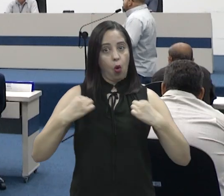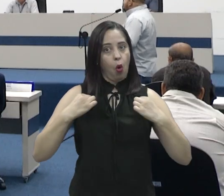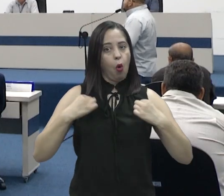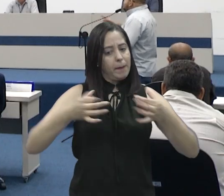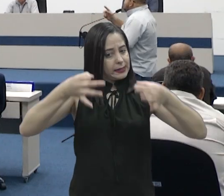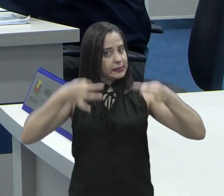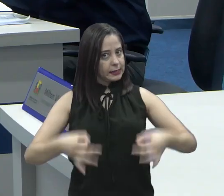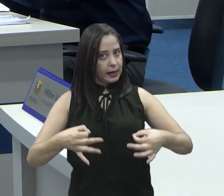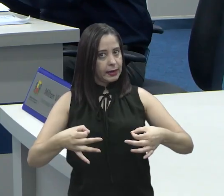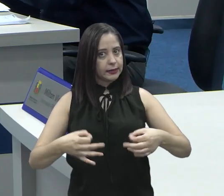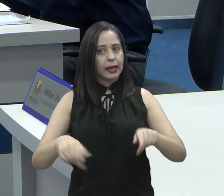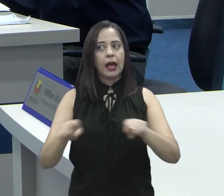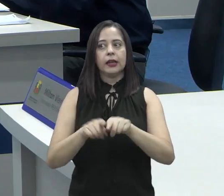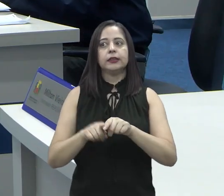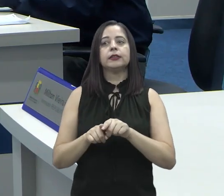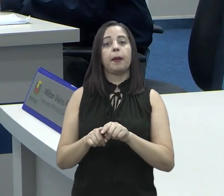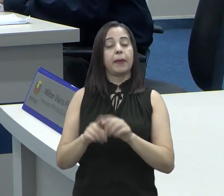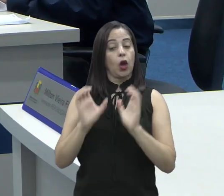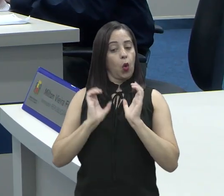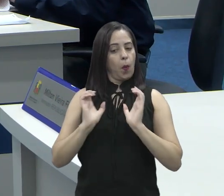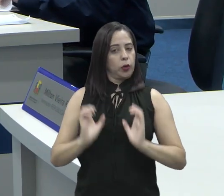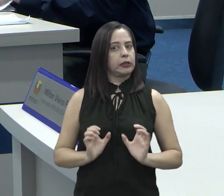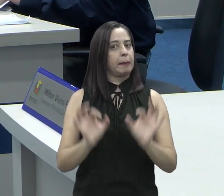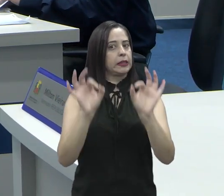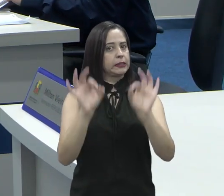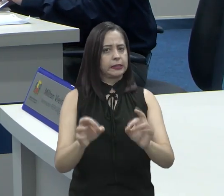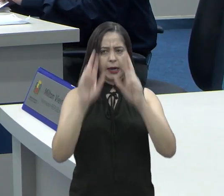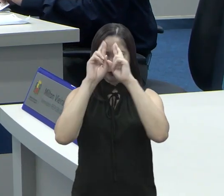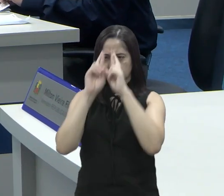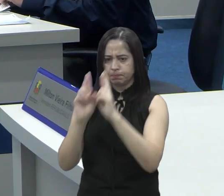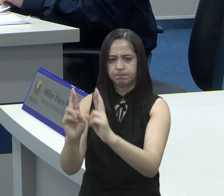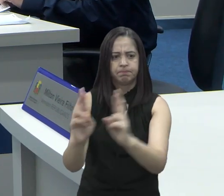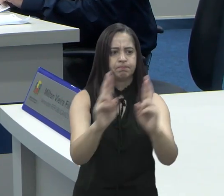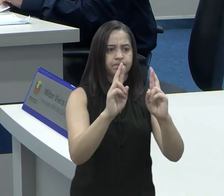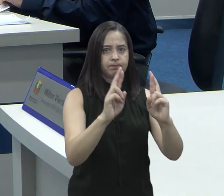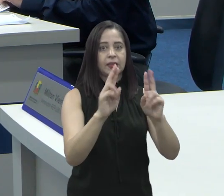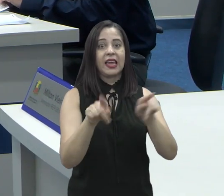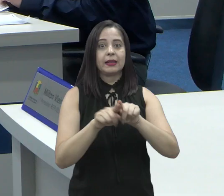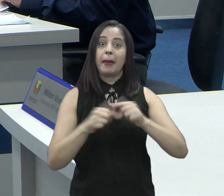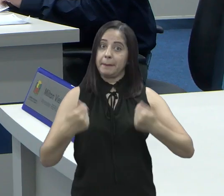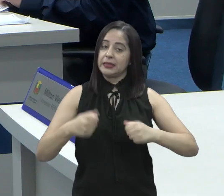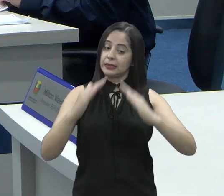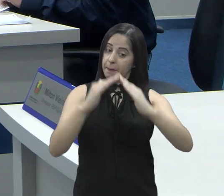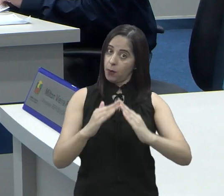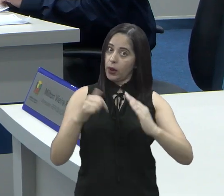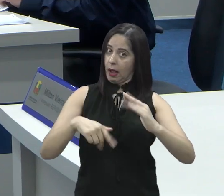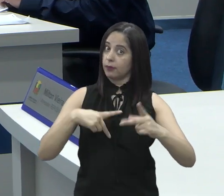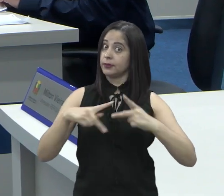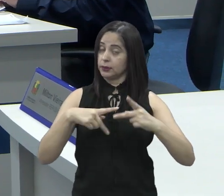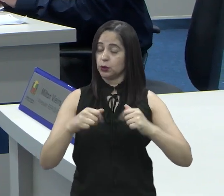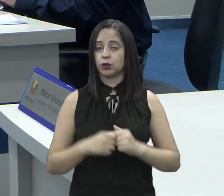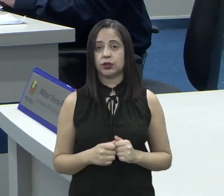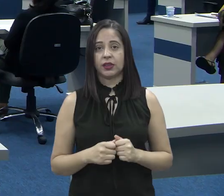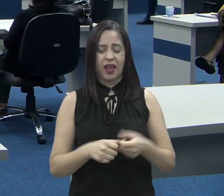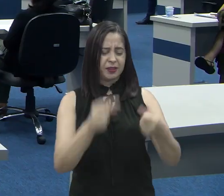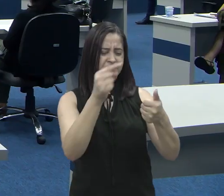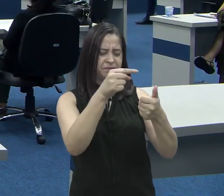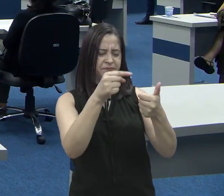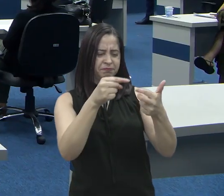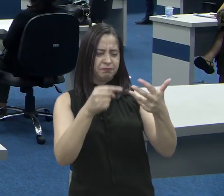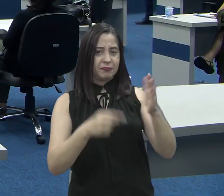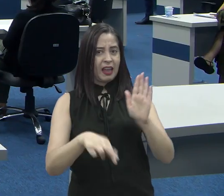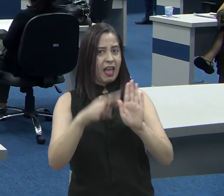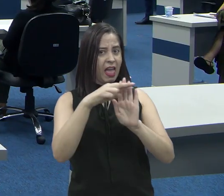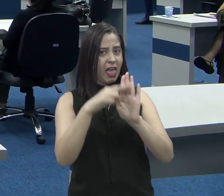roupa adequada, cumprir os deveres do cargo, se comportar com respeito no plenário e morar na cidade.